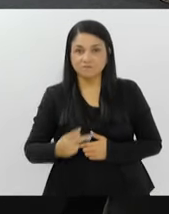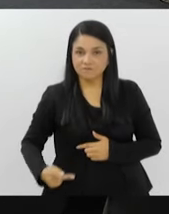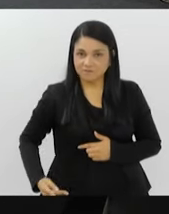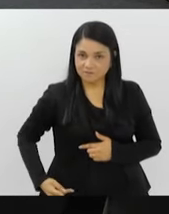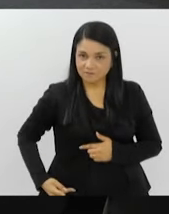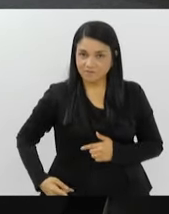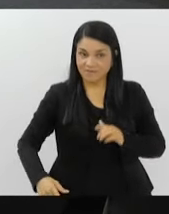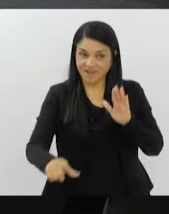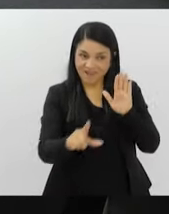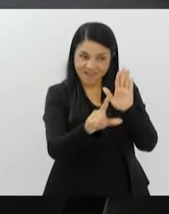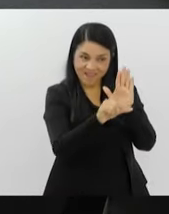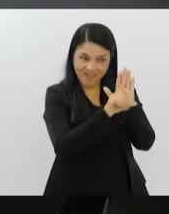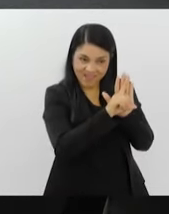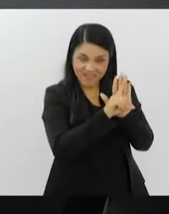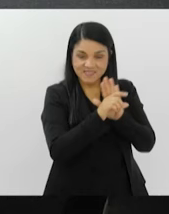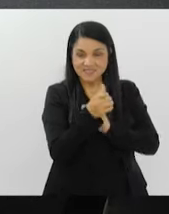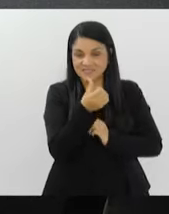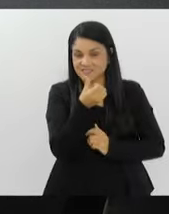lei